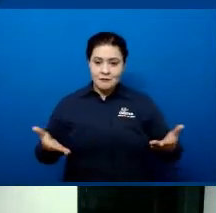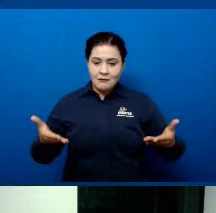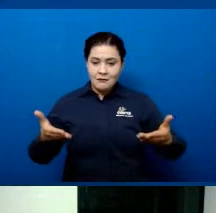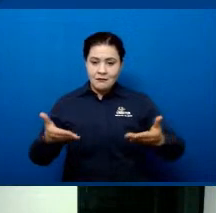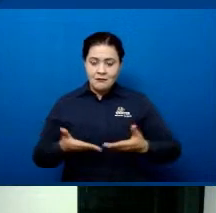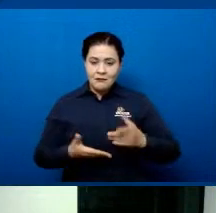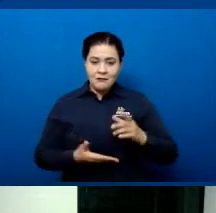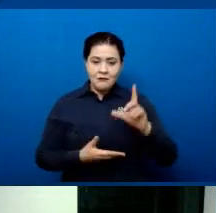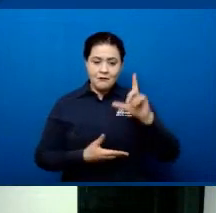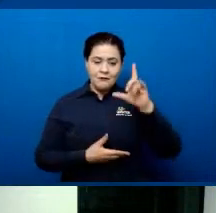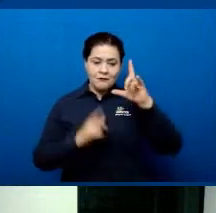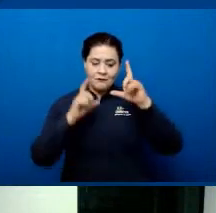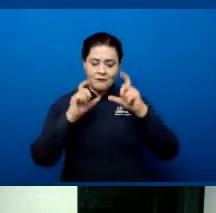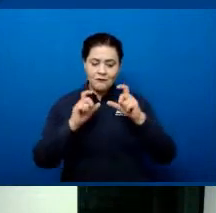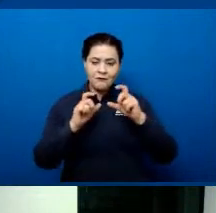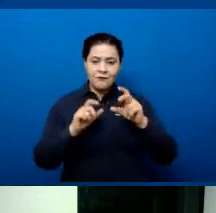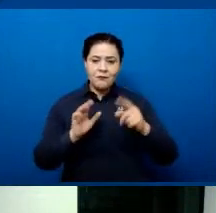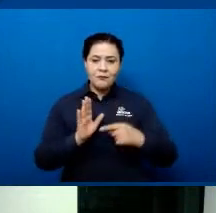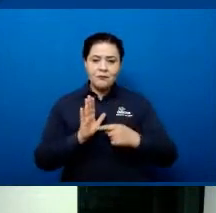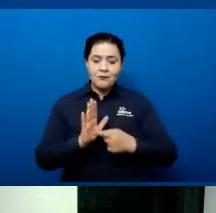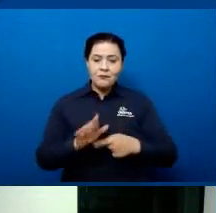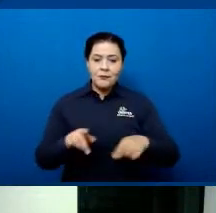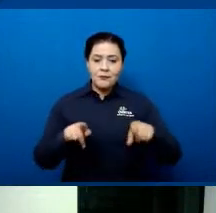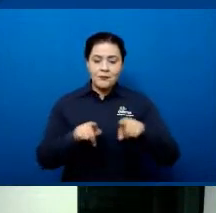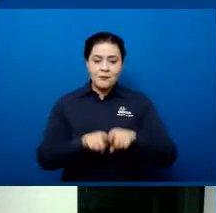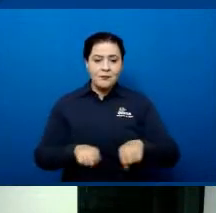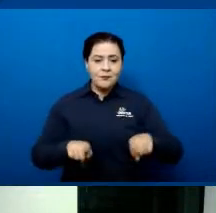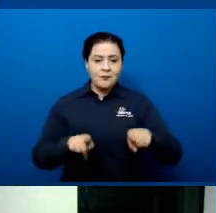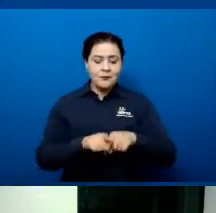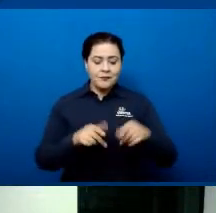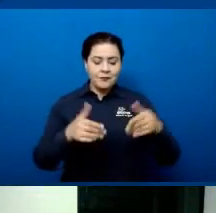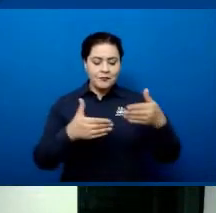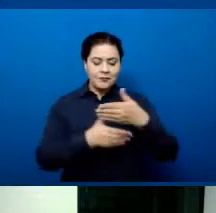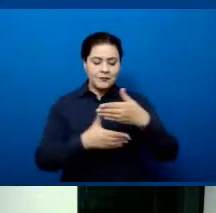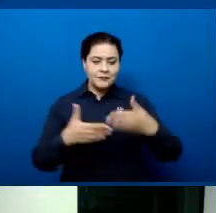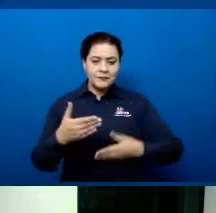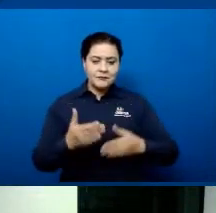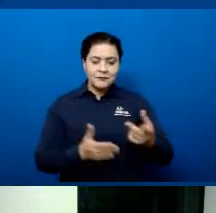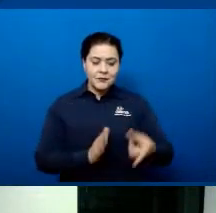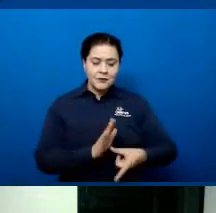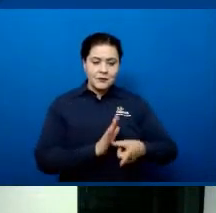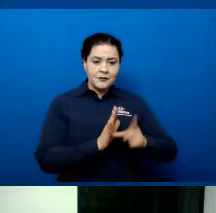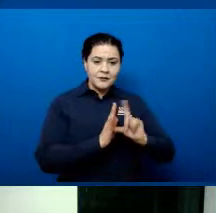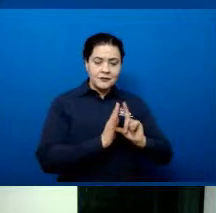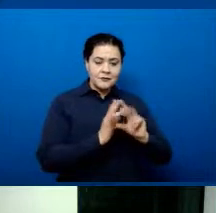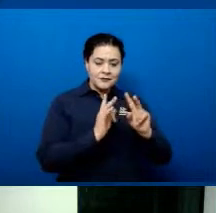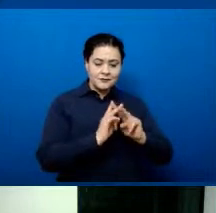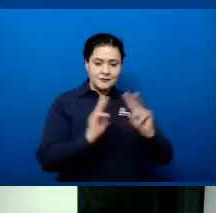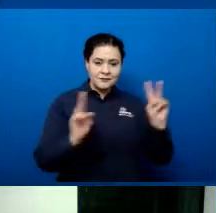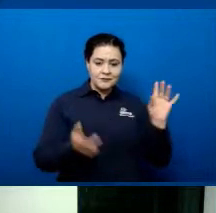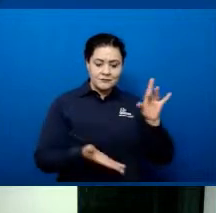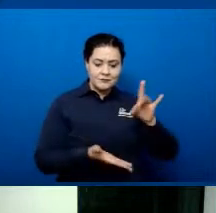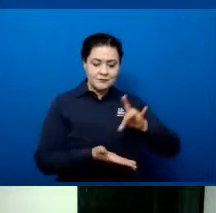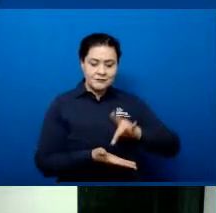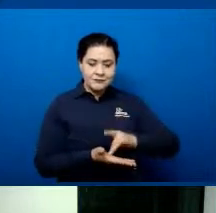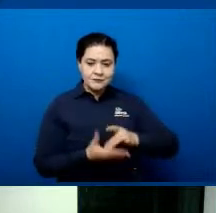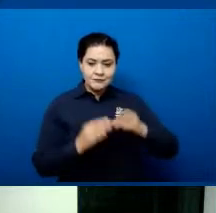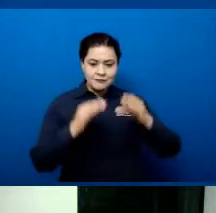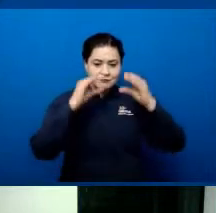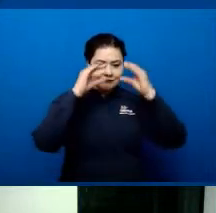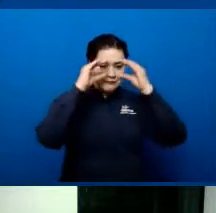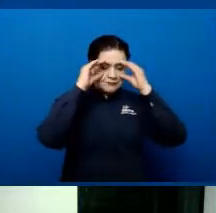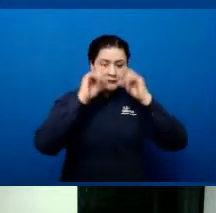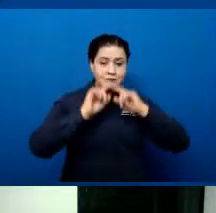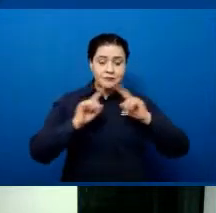Nessa foto que eu estou mostrando aqui, eu tenho a mesma situação do slide anterior de realidade virtual, mas agora eu consigo fazer tudo na